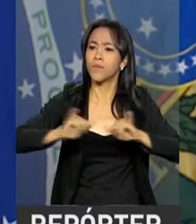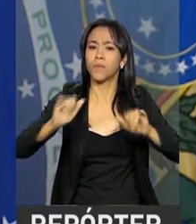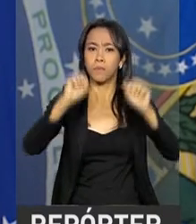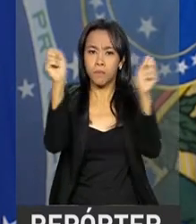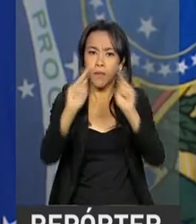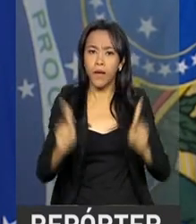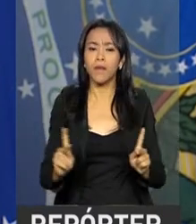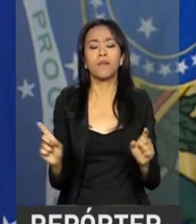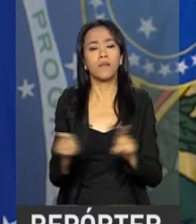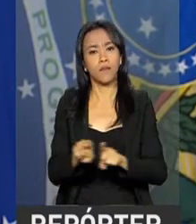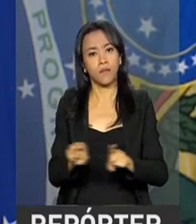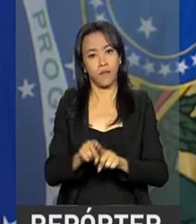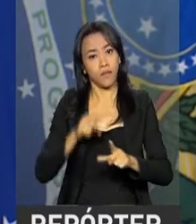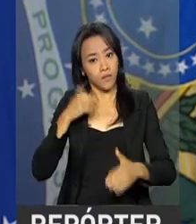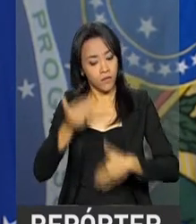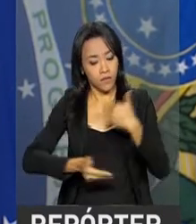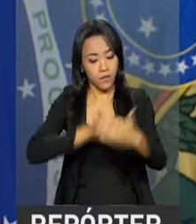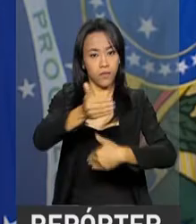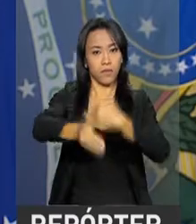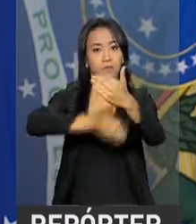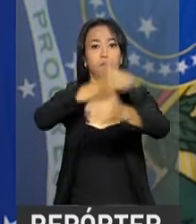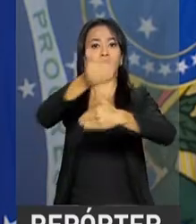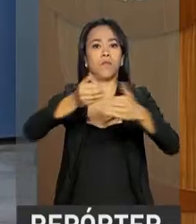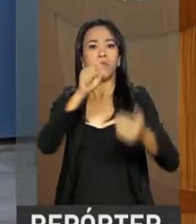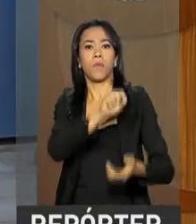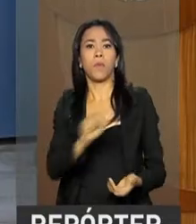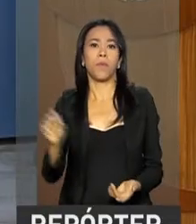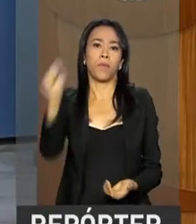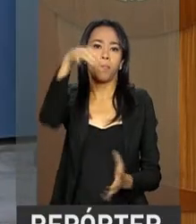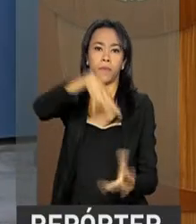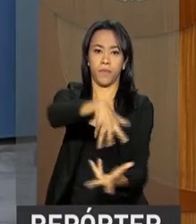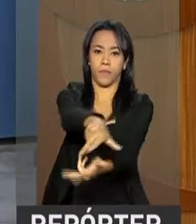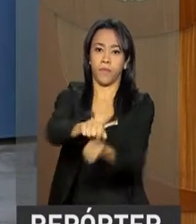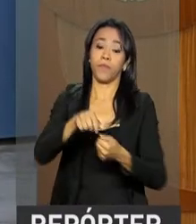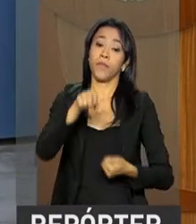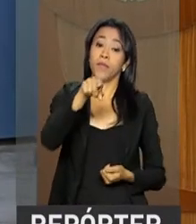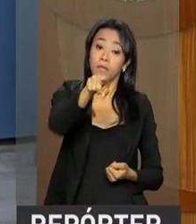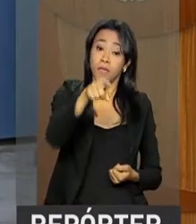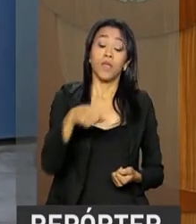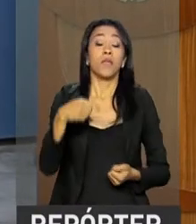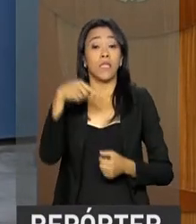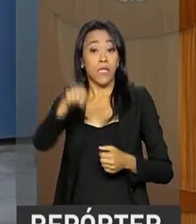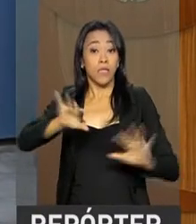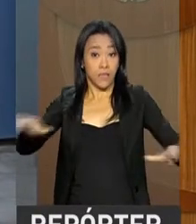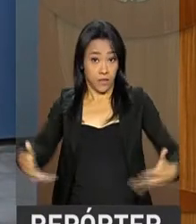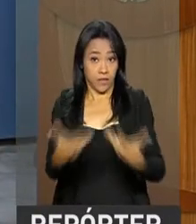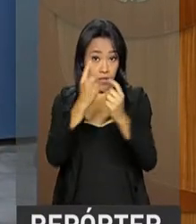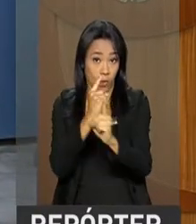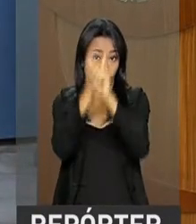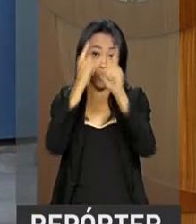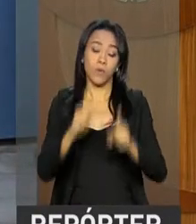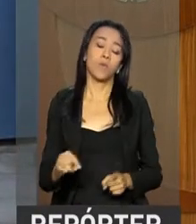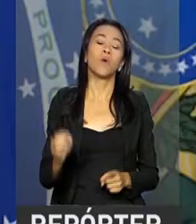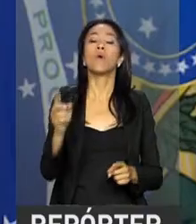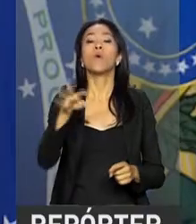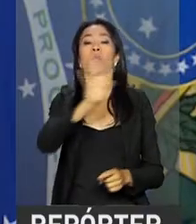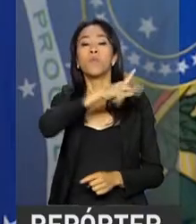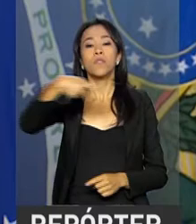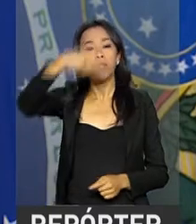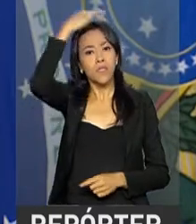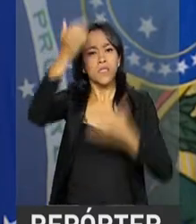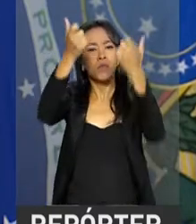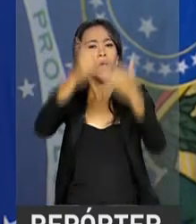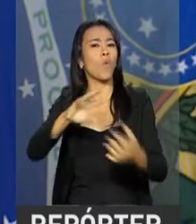desenvolvimento em escala global num evento presidente michel temer falou ainda sobre as três missões básicas